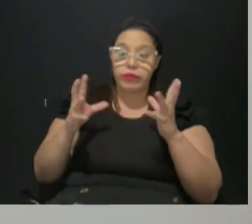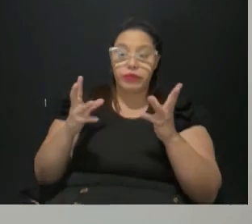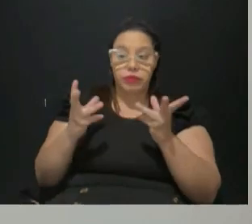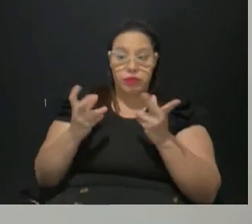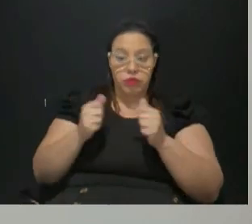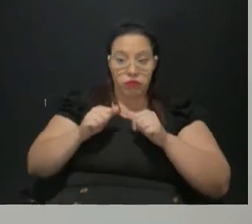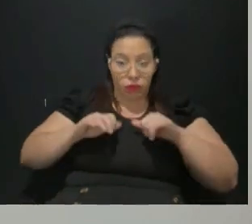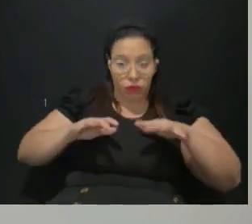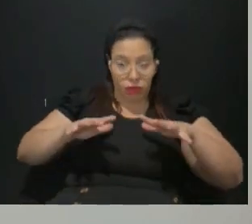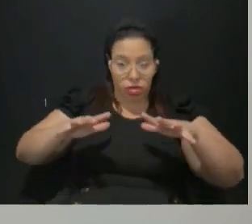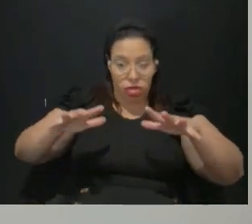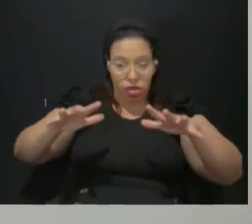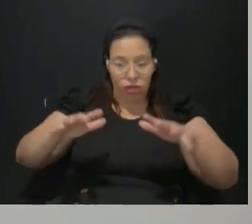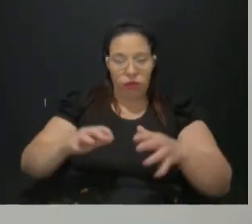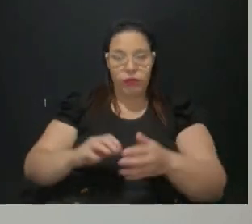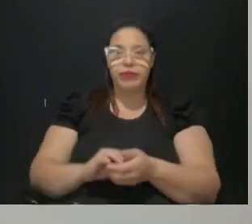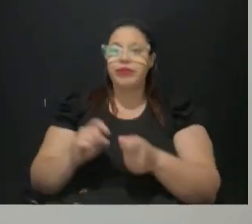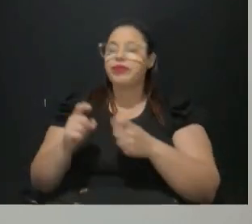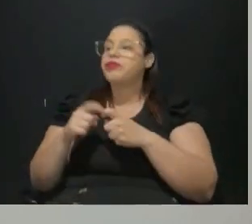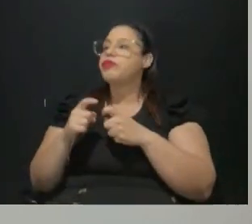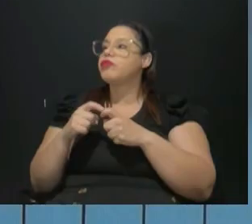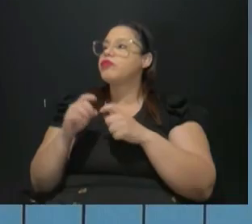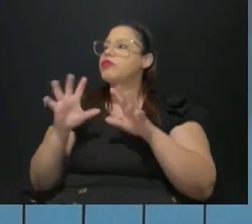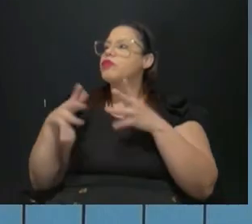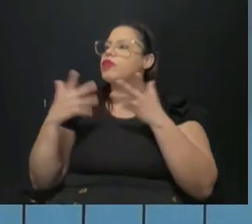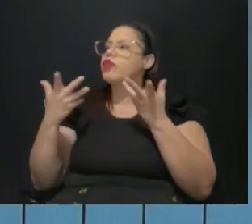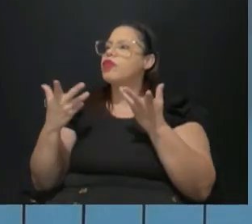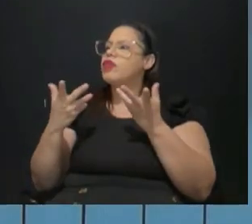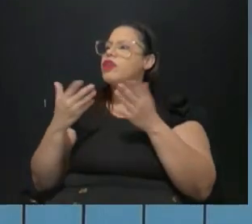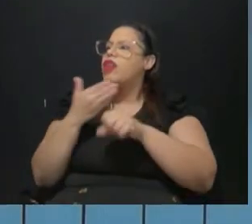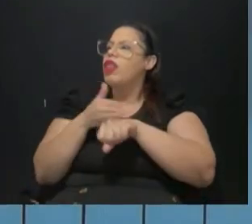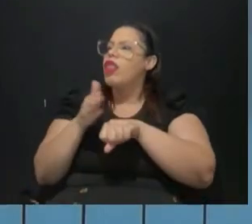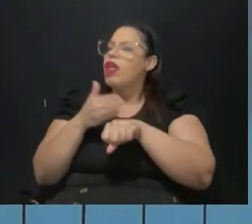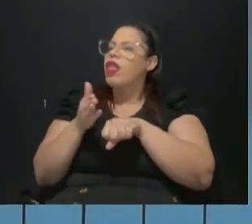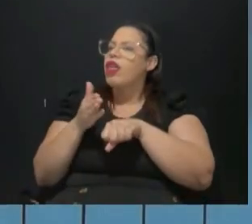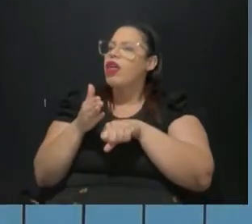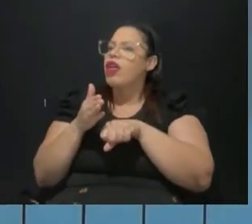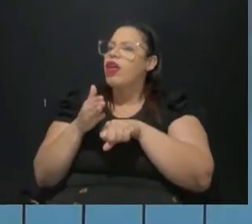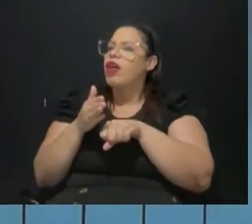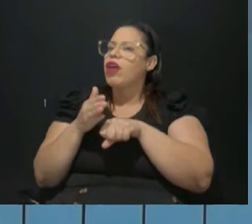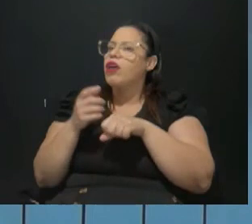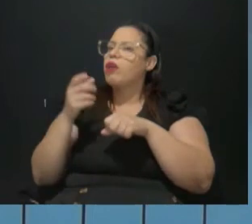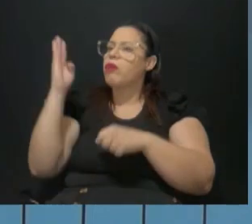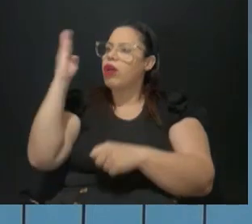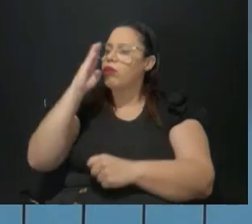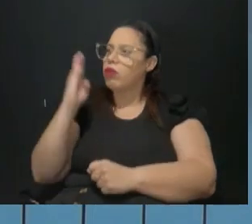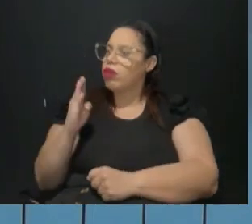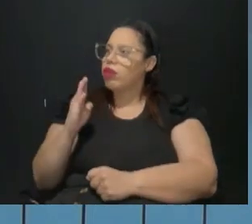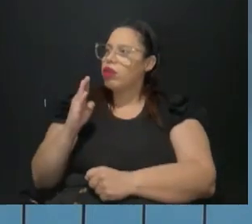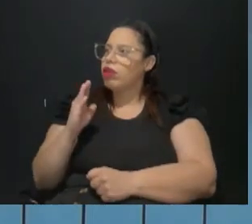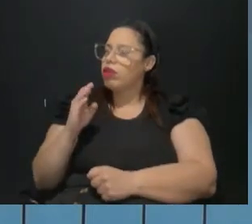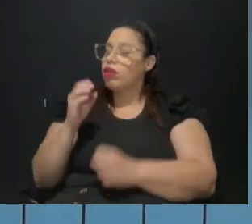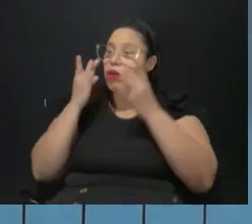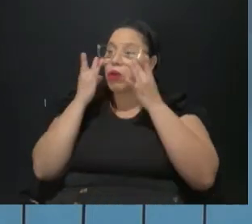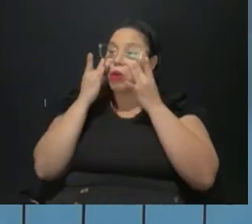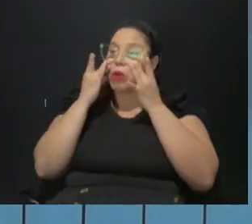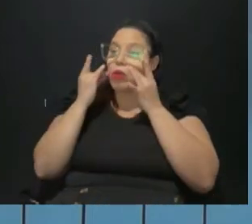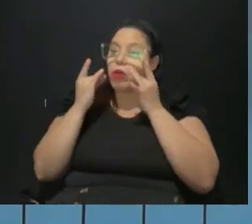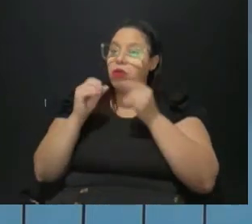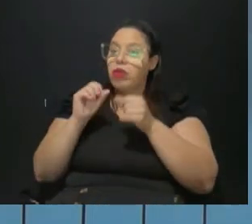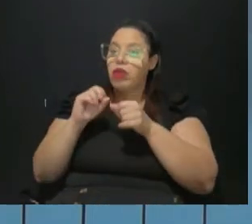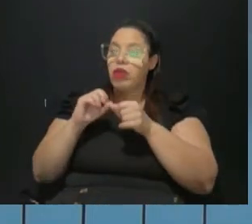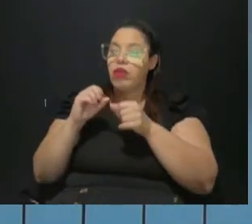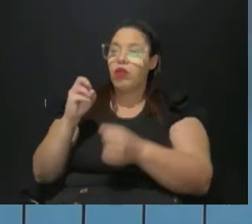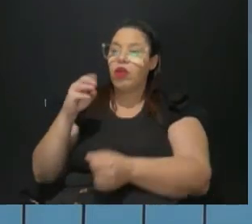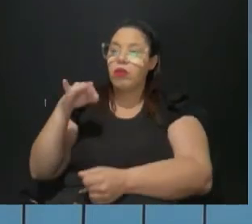o espalhamento do vírus. Doutor, o que significa na prática para o Brasil esse alerta feito